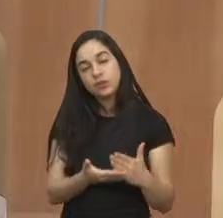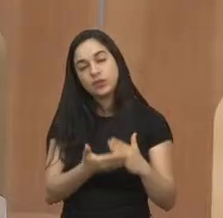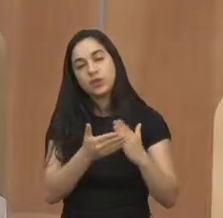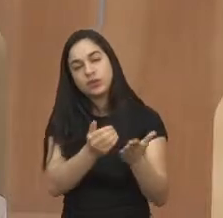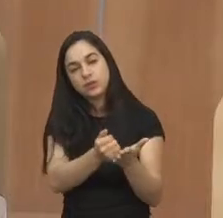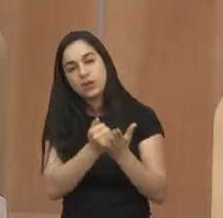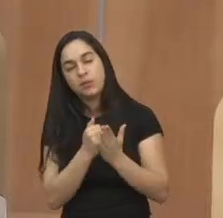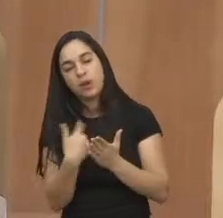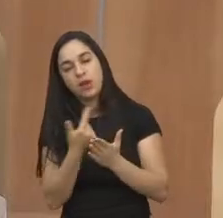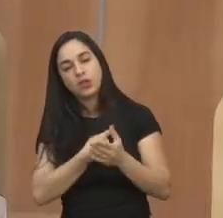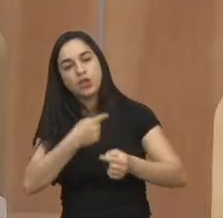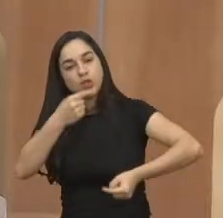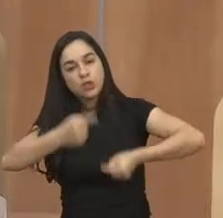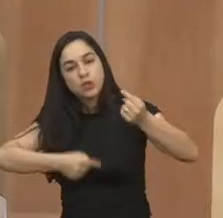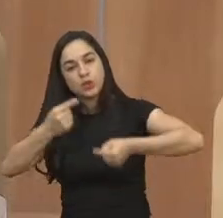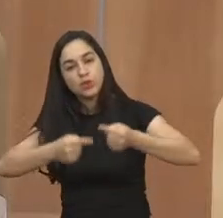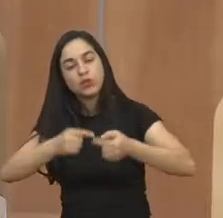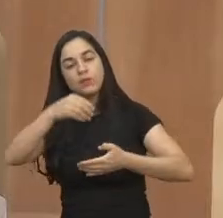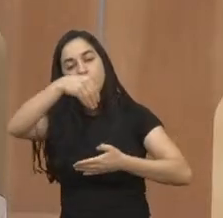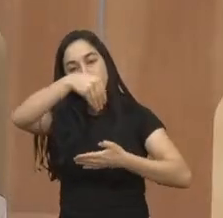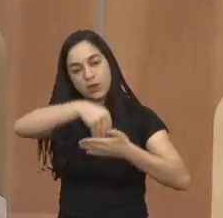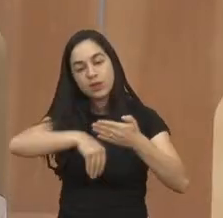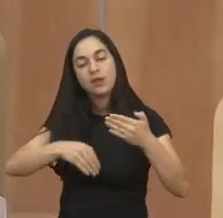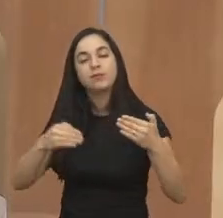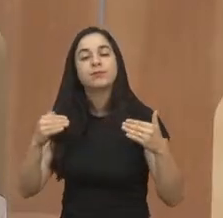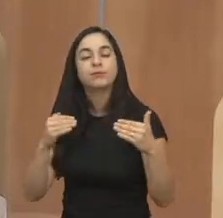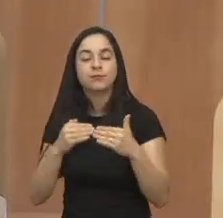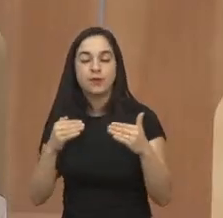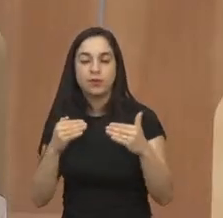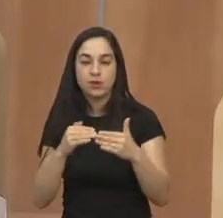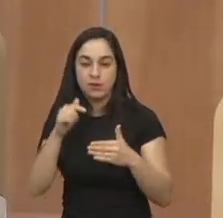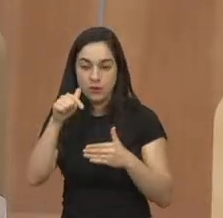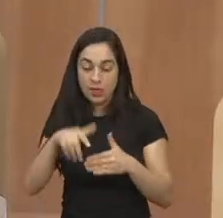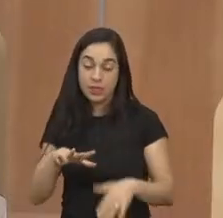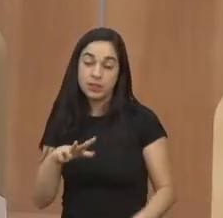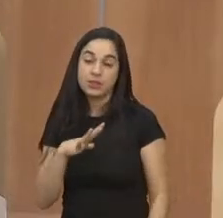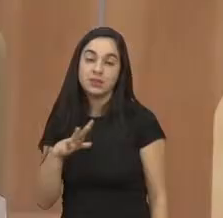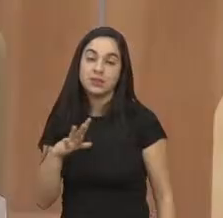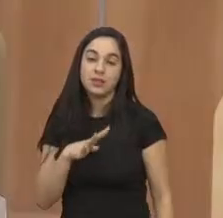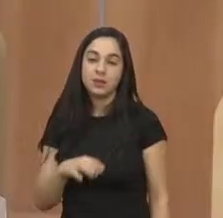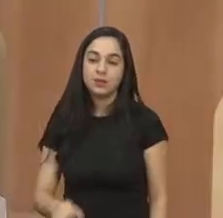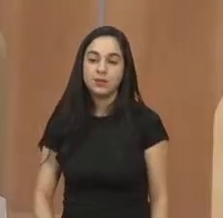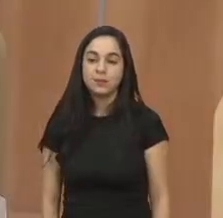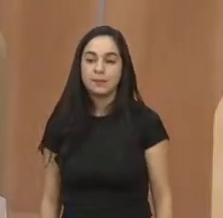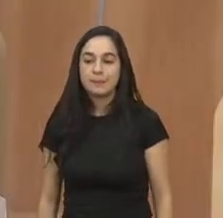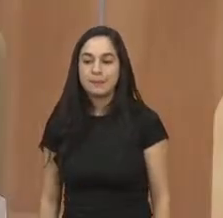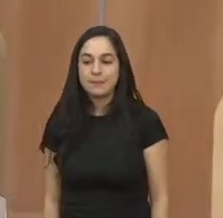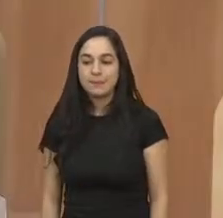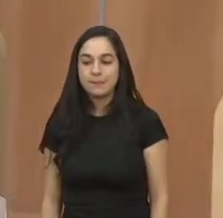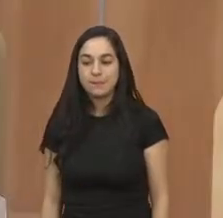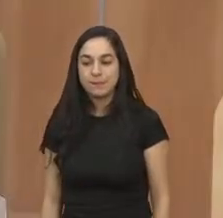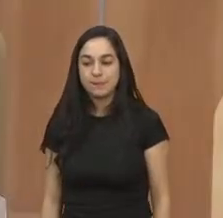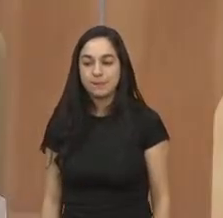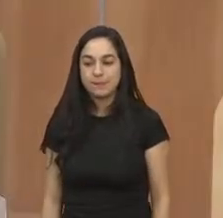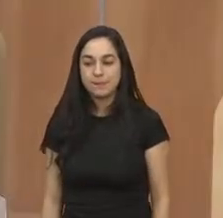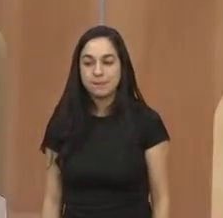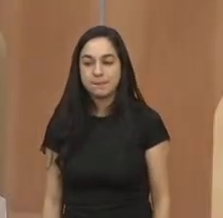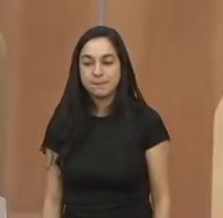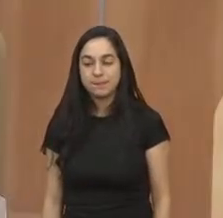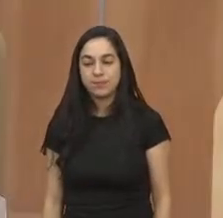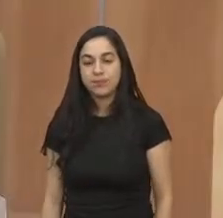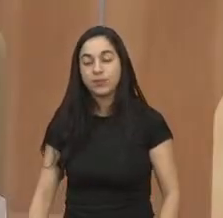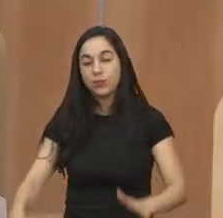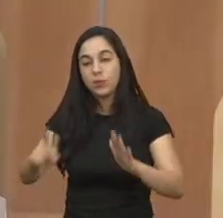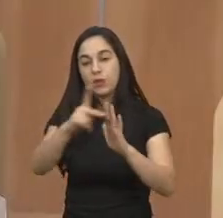poder discutir e, com certeza, votar favorável aqui na nossa cidade. A respeito do projeto, vereador